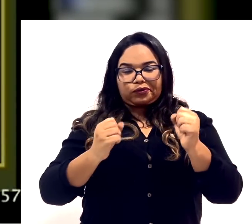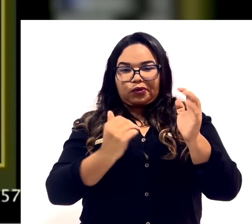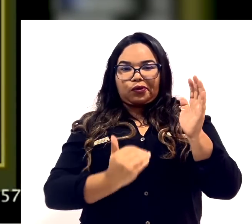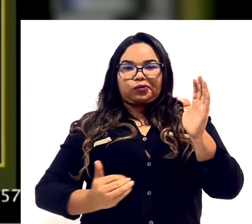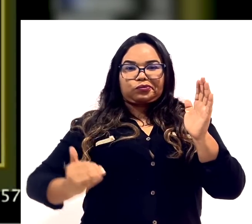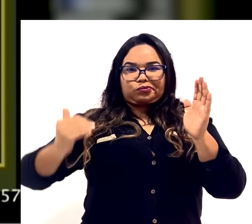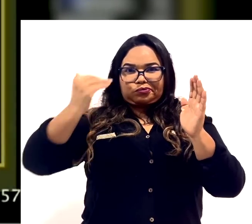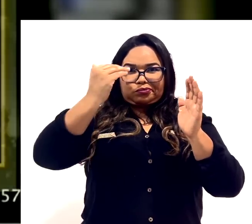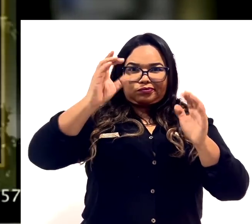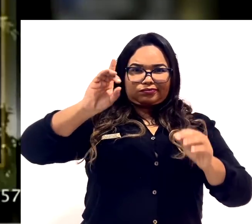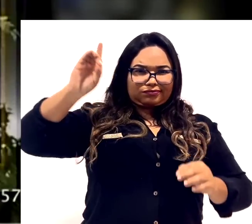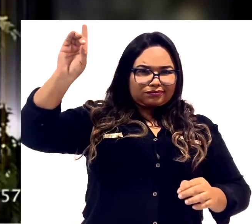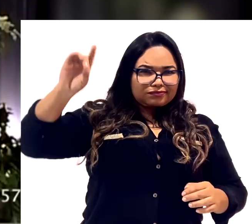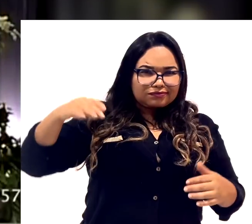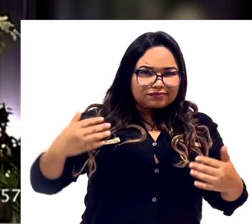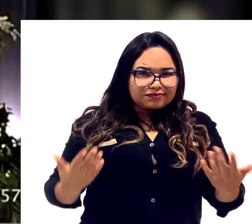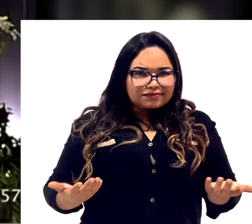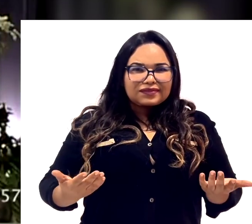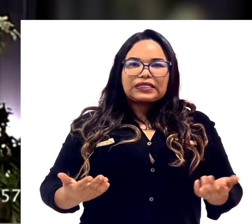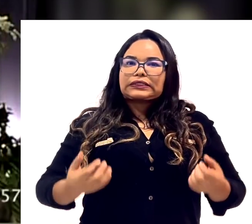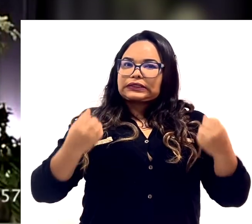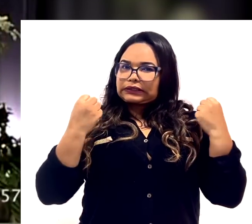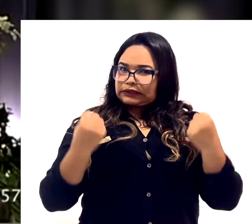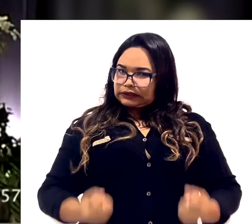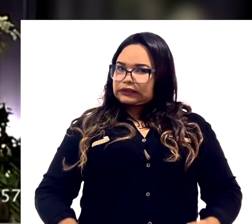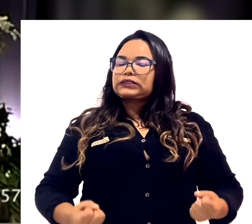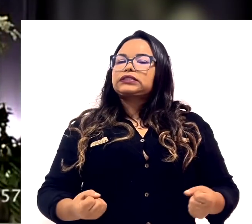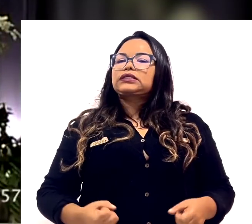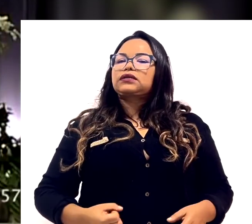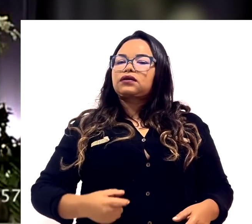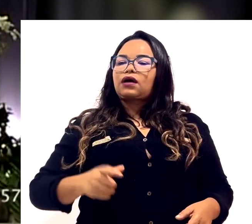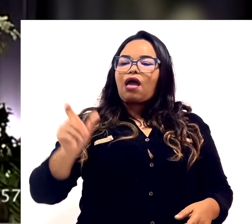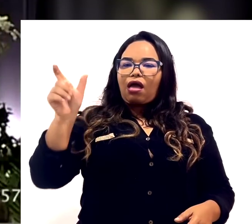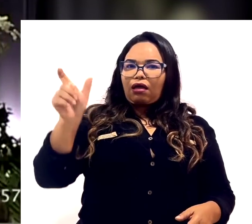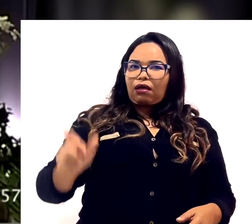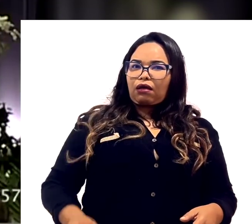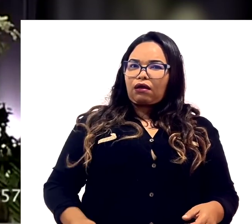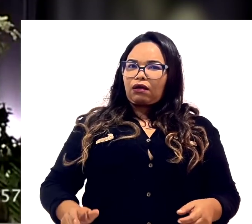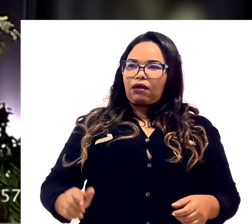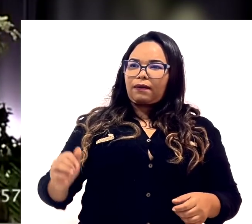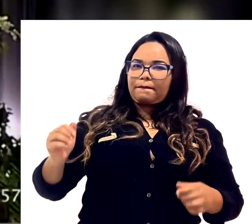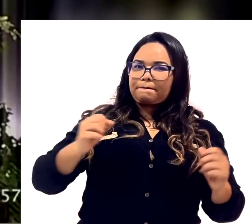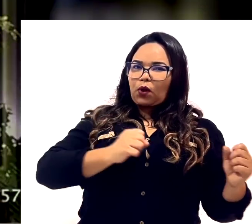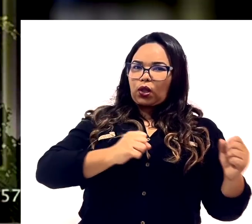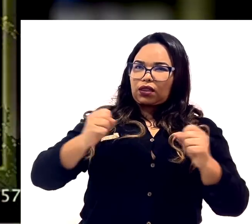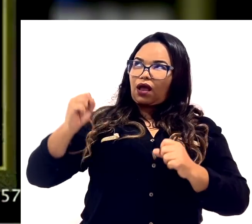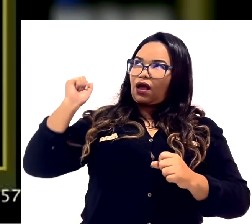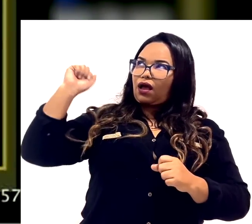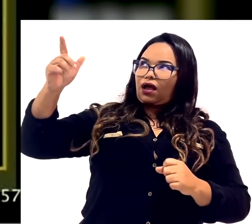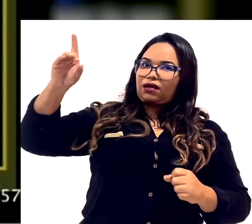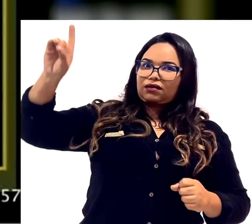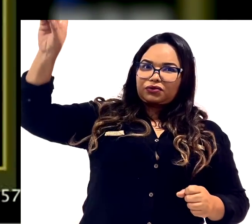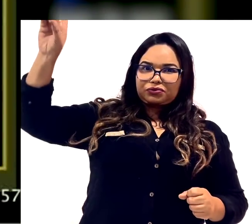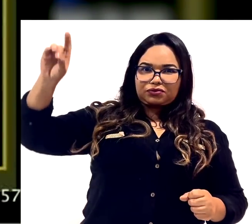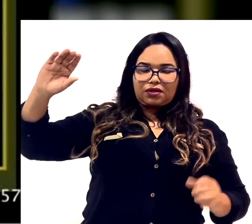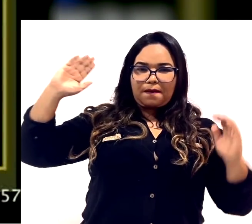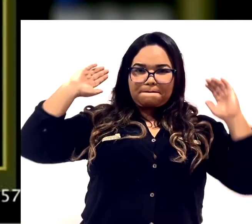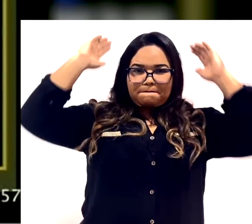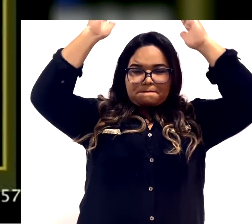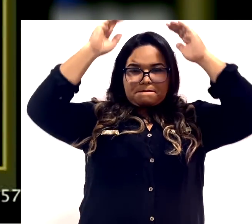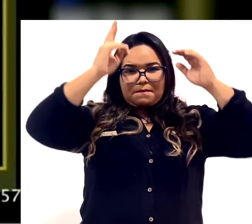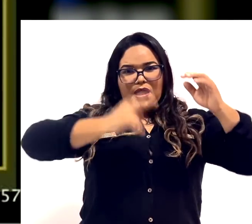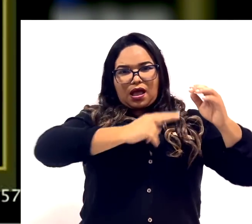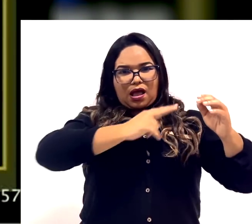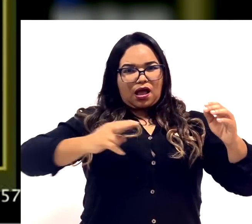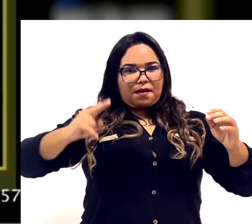do Todo-Poderoso. Agora, isto é pesado. Dizer que você tem mais poder do que Deus. O Papa não é somente o representante de